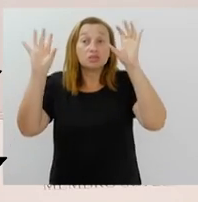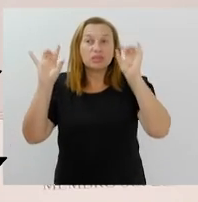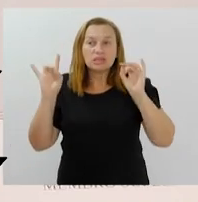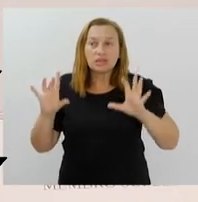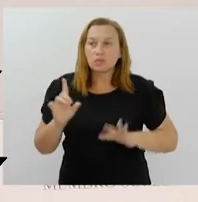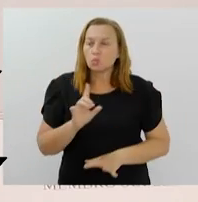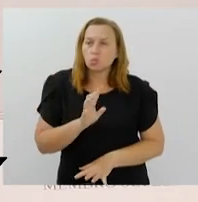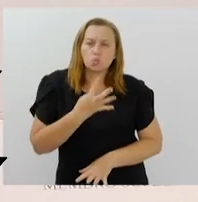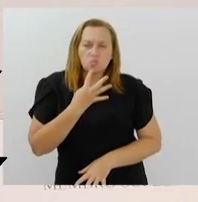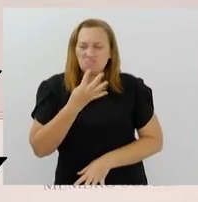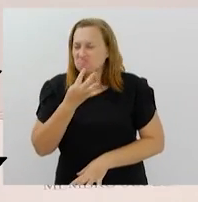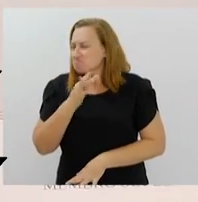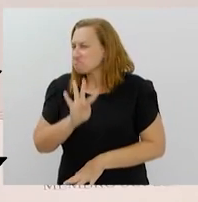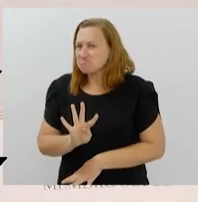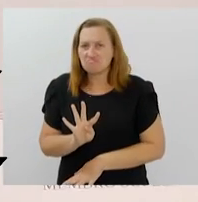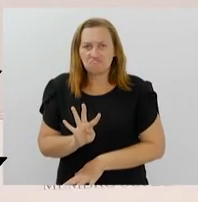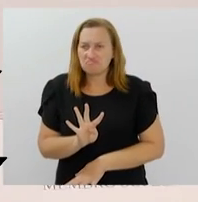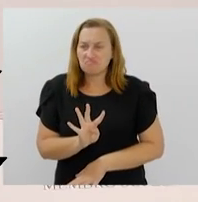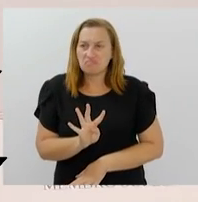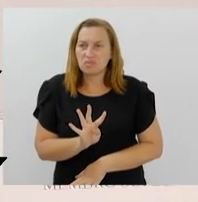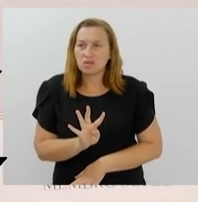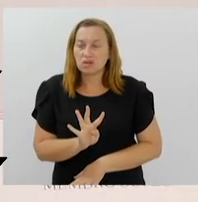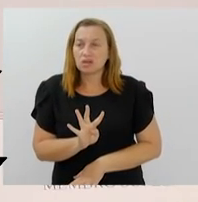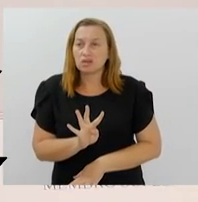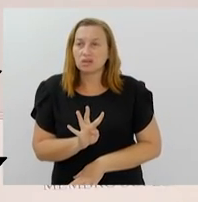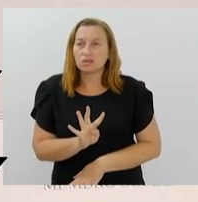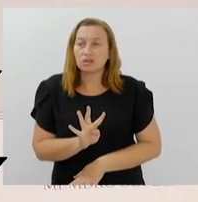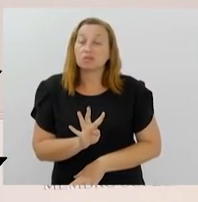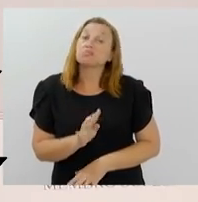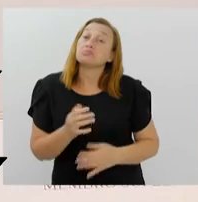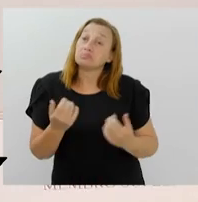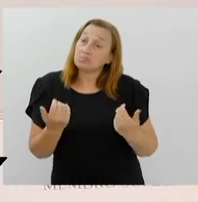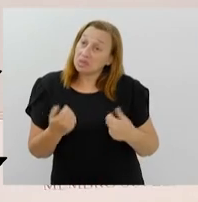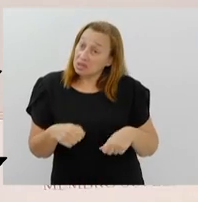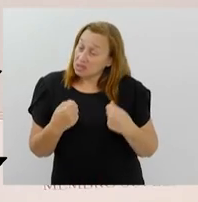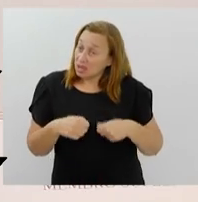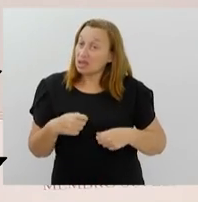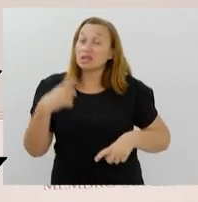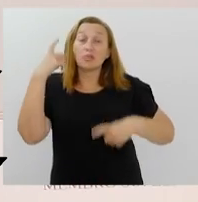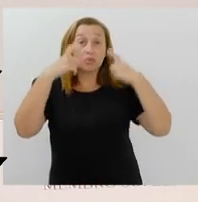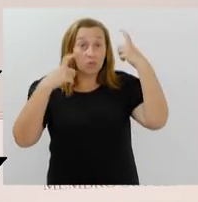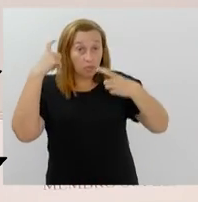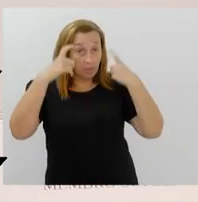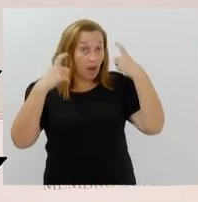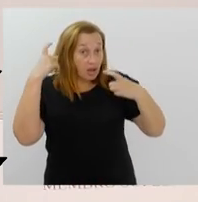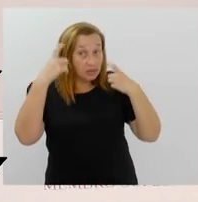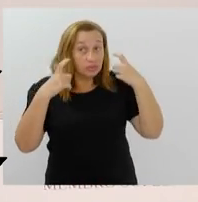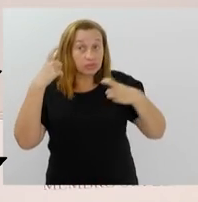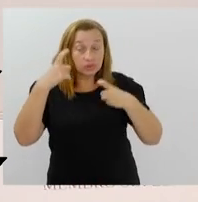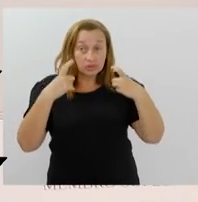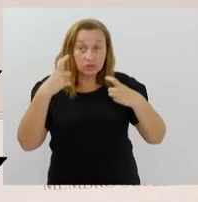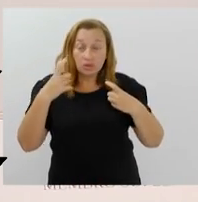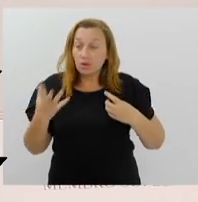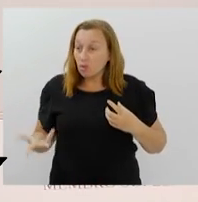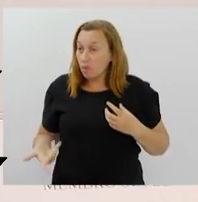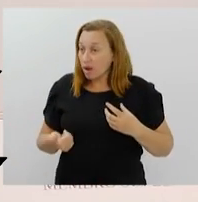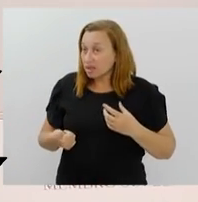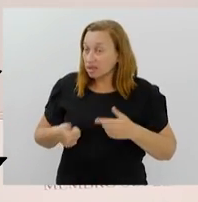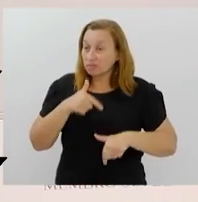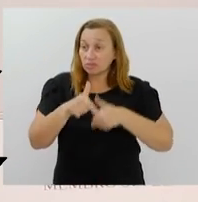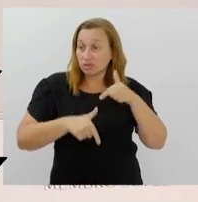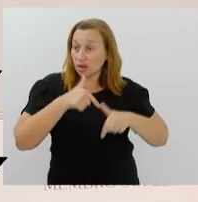não reconhecerem esses não é que deveriam estar preocupados em prestar com qualidade seus